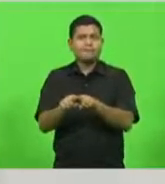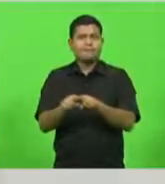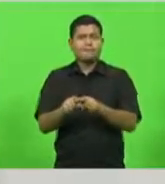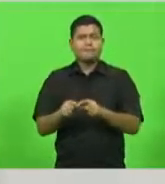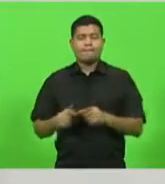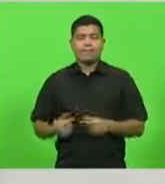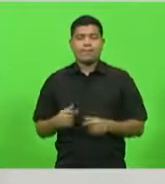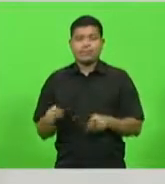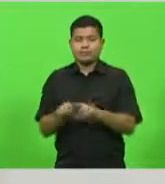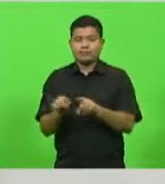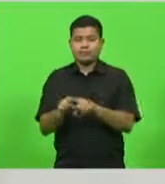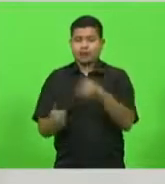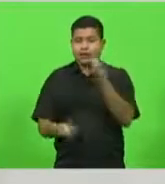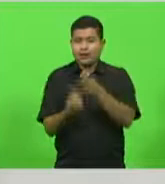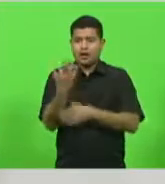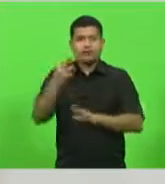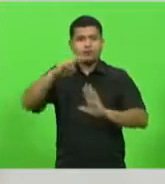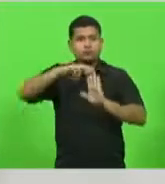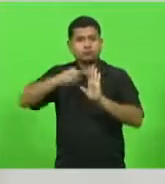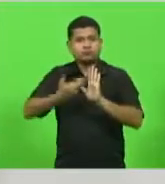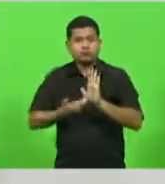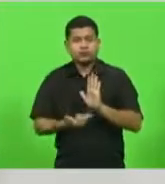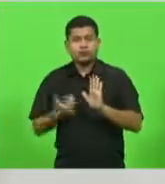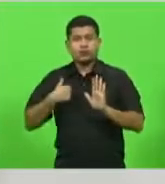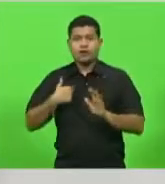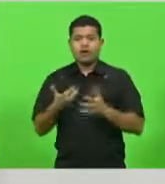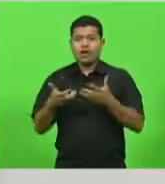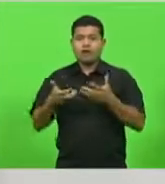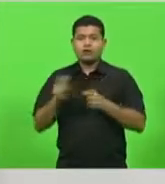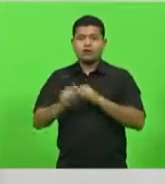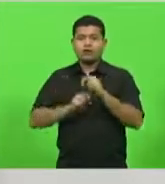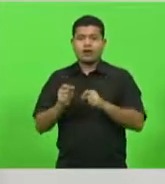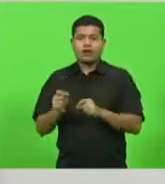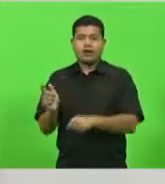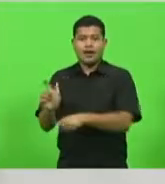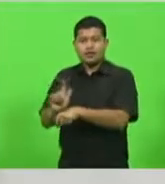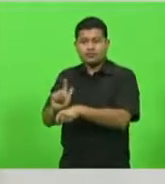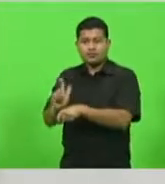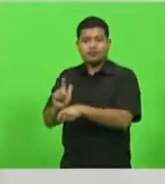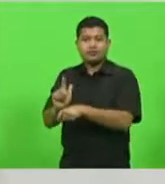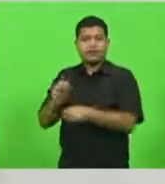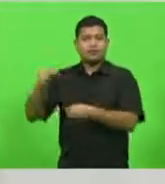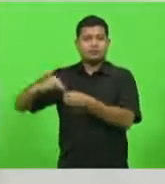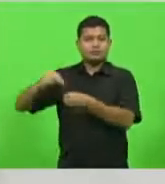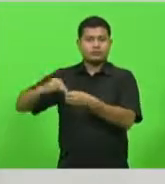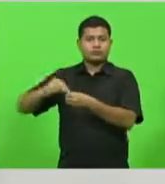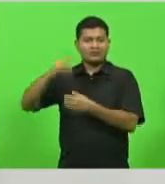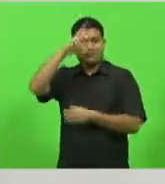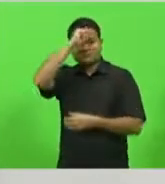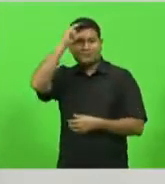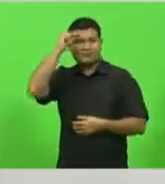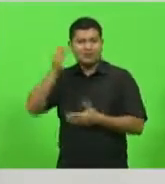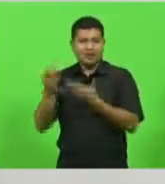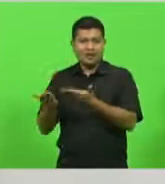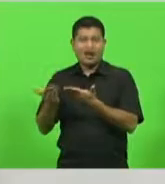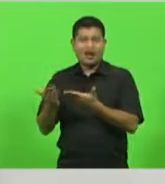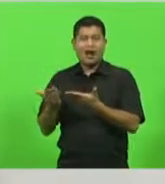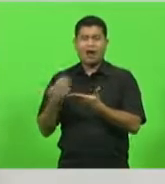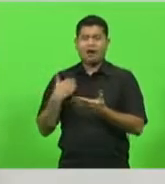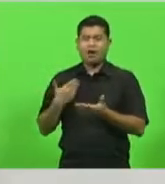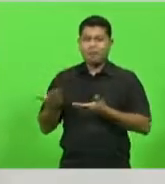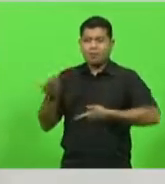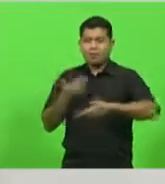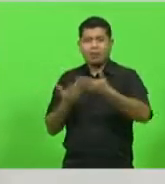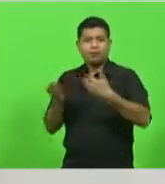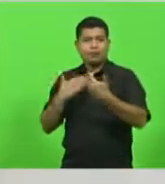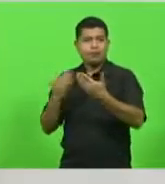construção dos regramentos, fizemos questão de ter ao nosso lado os gestores municipais. Com base no diálogo e nas particularidades